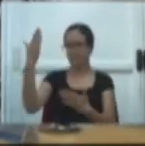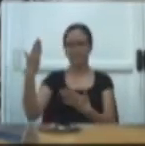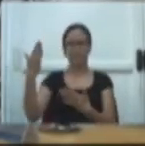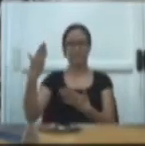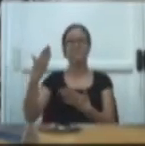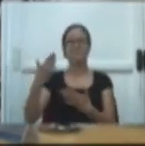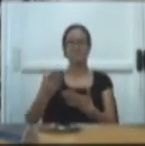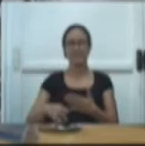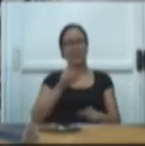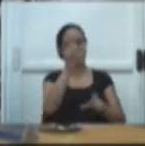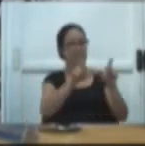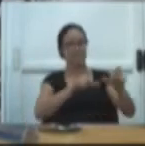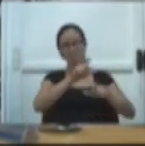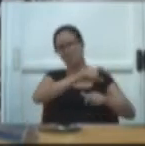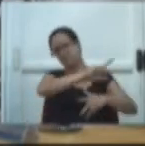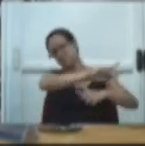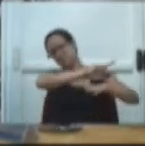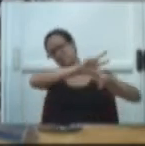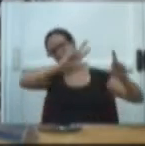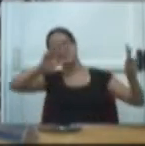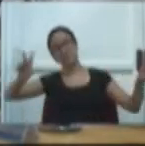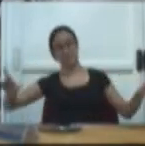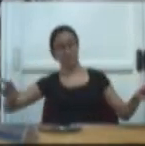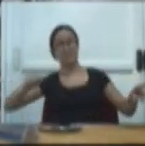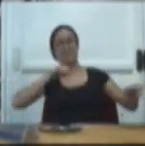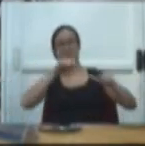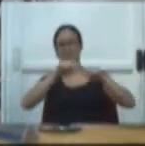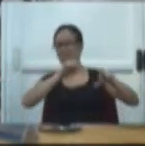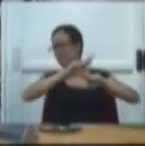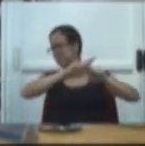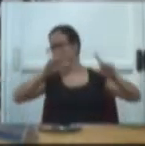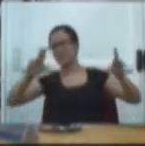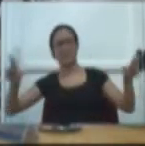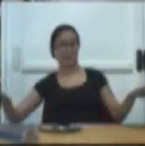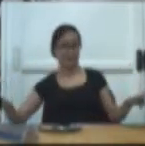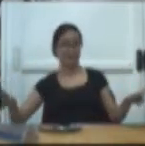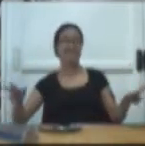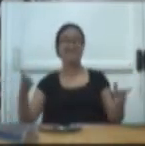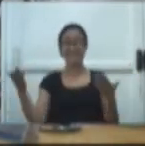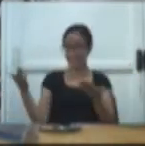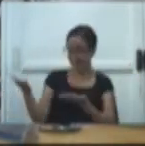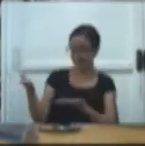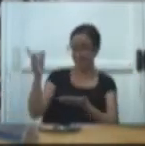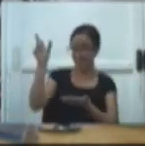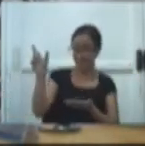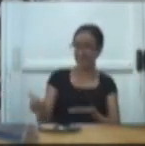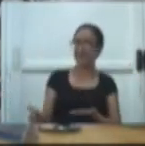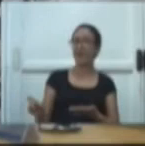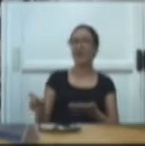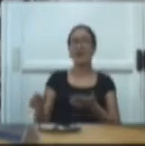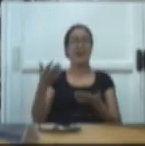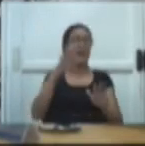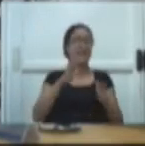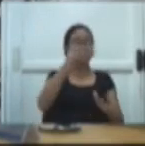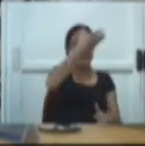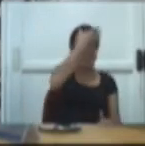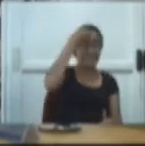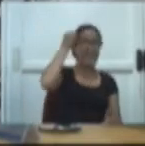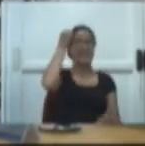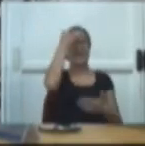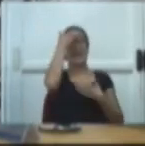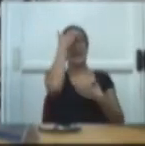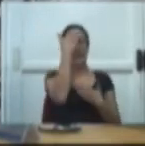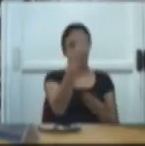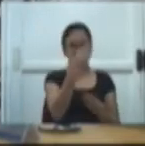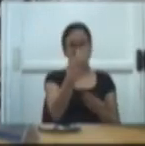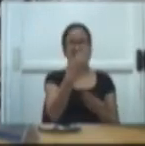esse trabalho, às vezes a gente deixa de agradecê-las, né? Tanto o Ricardo, na pessoa do Ricardo, muitas vezes a gente deixa de